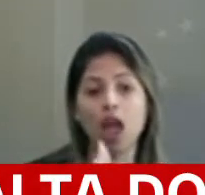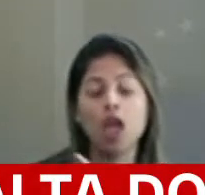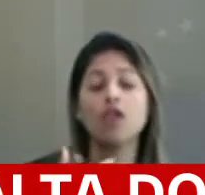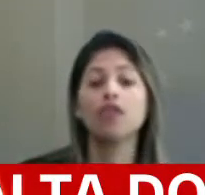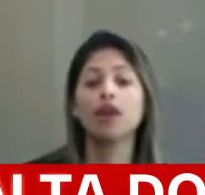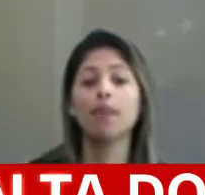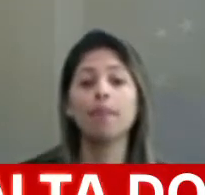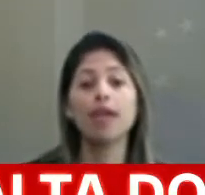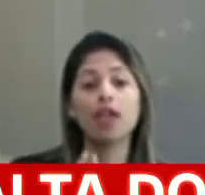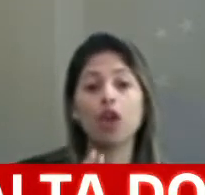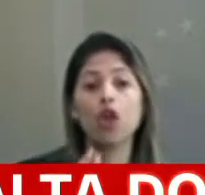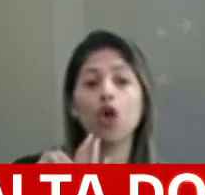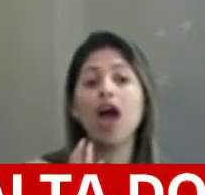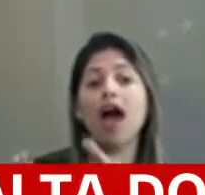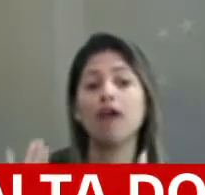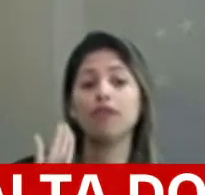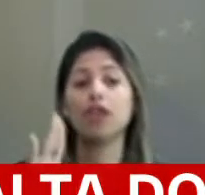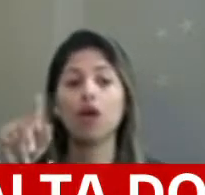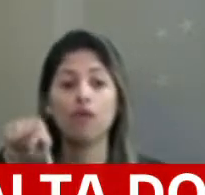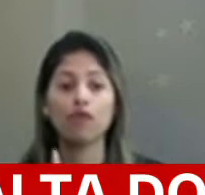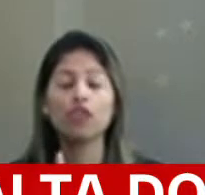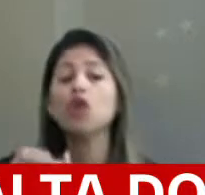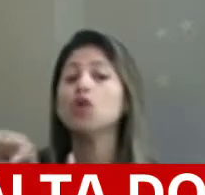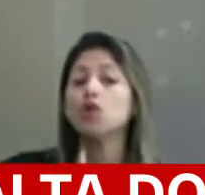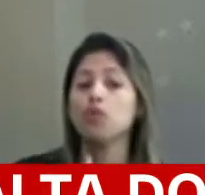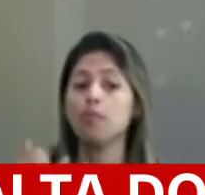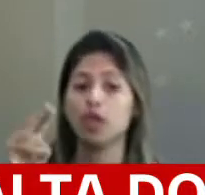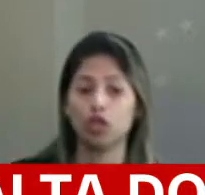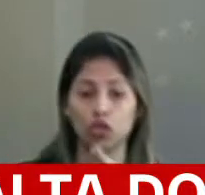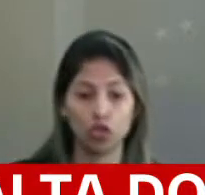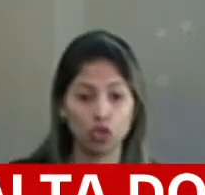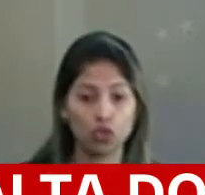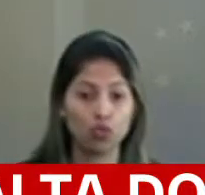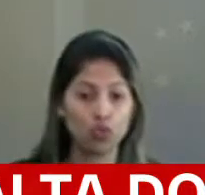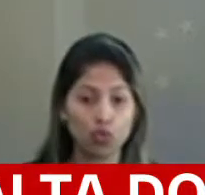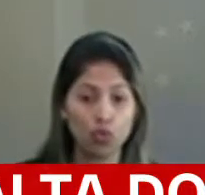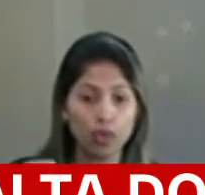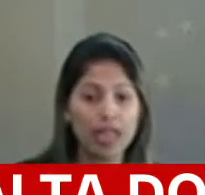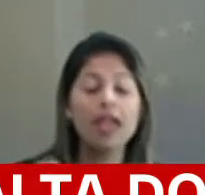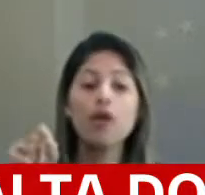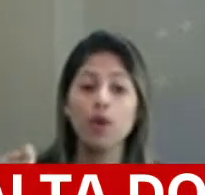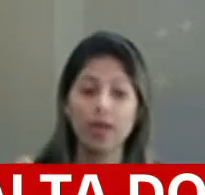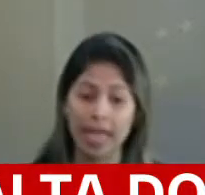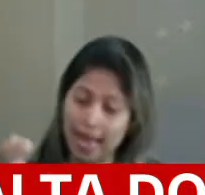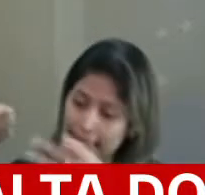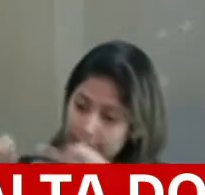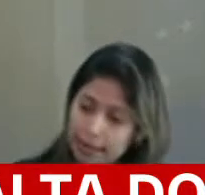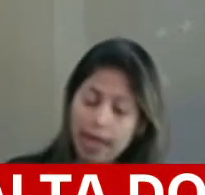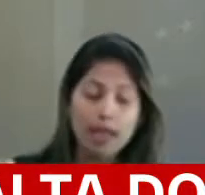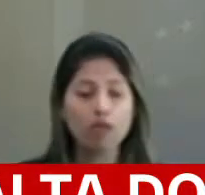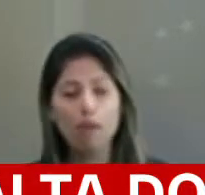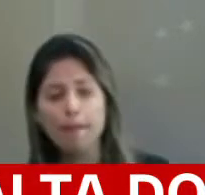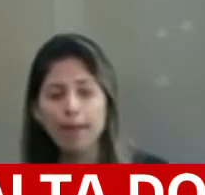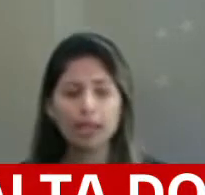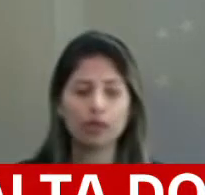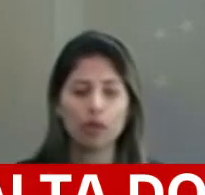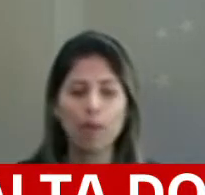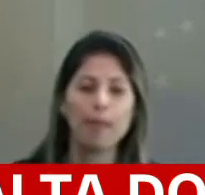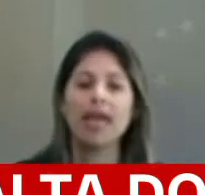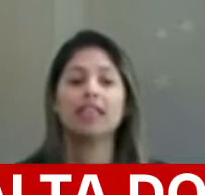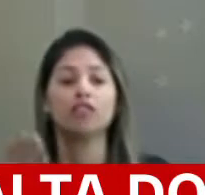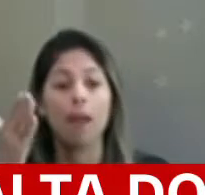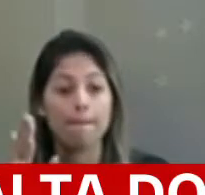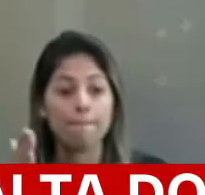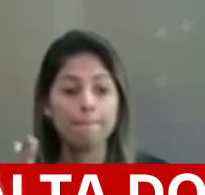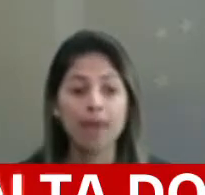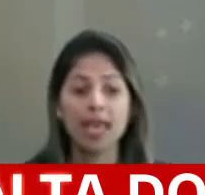sanção do projeto até o final do mês de junho, o impacto corresponderá aproximadamente à